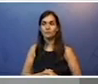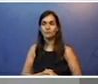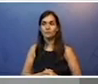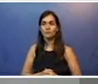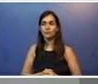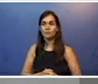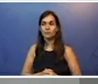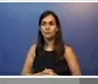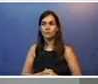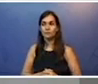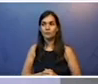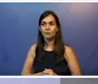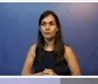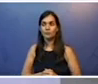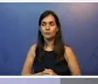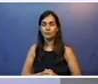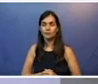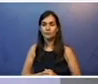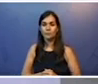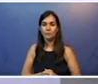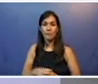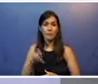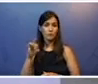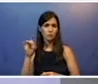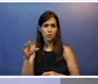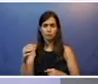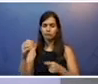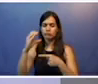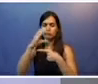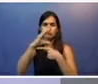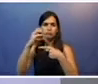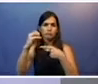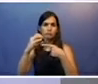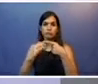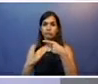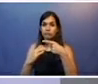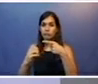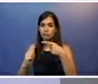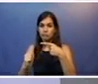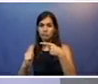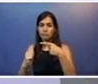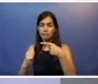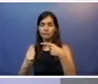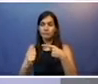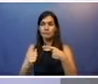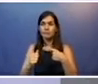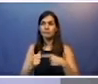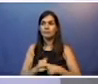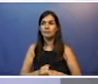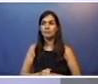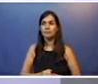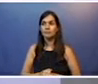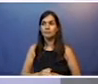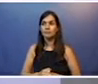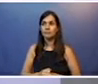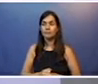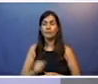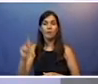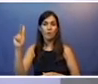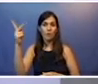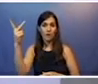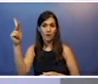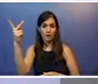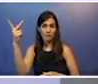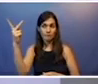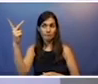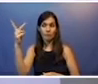Então, tangente de alfa é igual ao cateto oposto dividido pelo cateto adjacente. O cateto oposto de alfa é o H que a